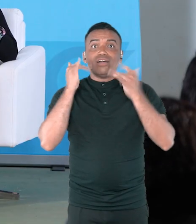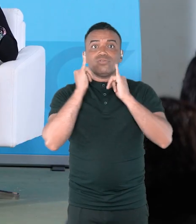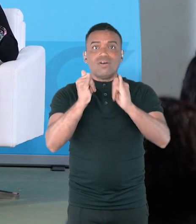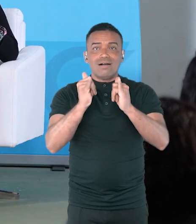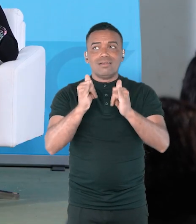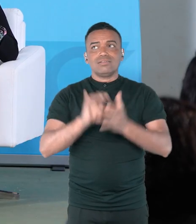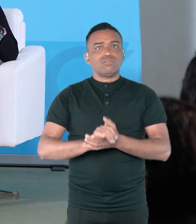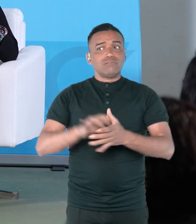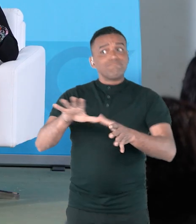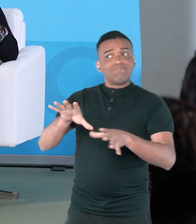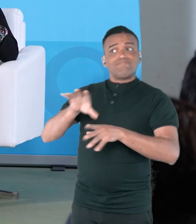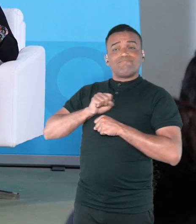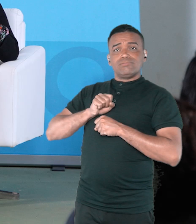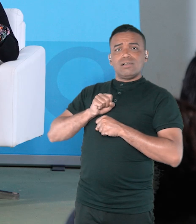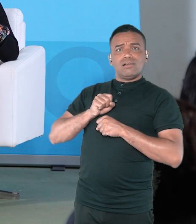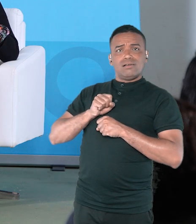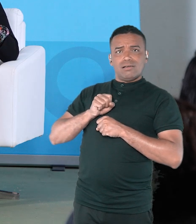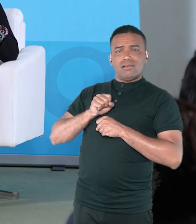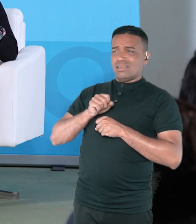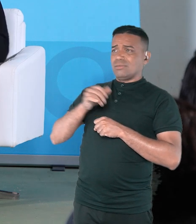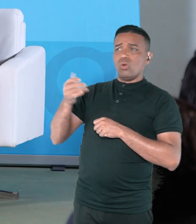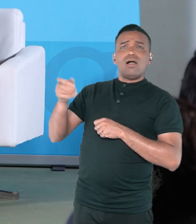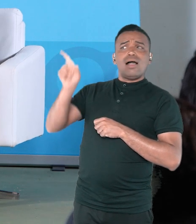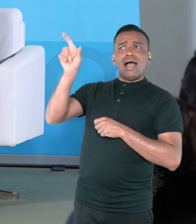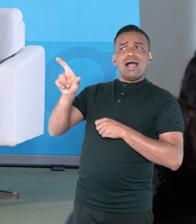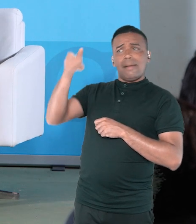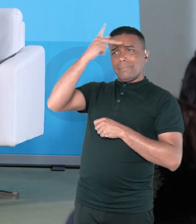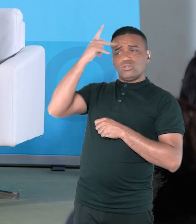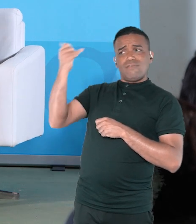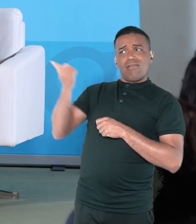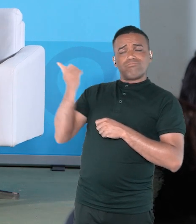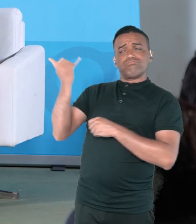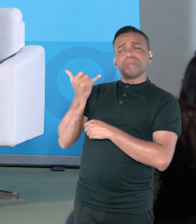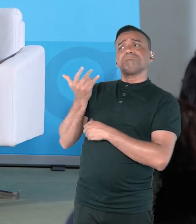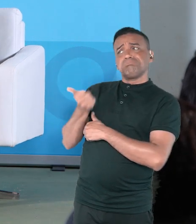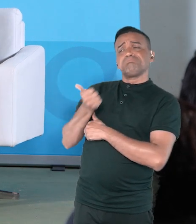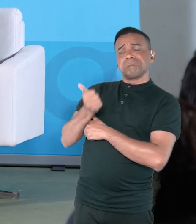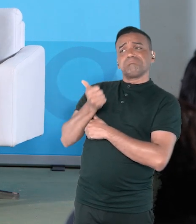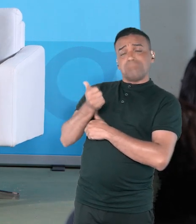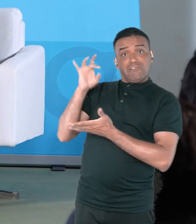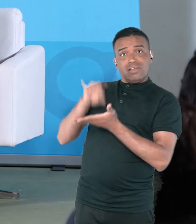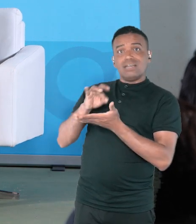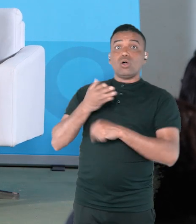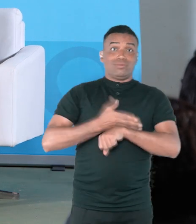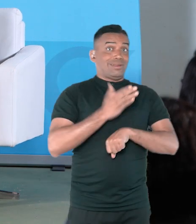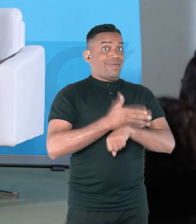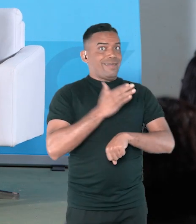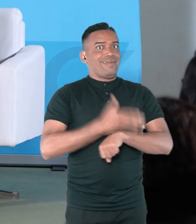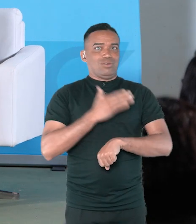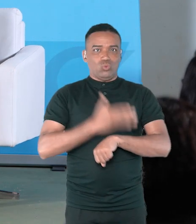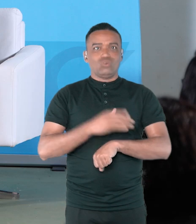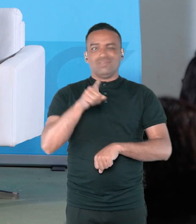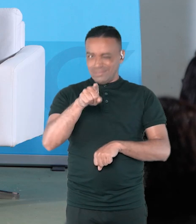fala sobre isso, essa coisa da escuta. Escutar é um negócio que a gente também treina. Você sabe isso, você